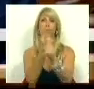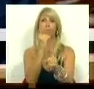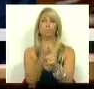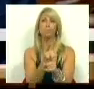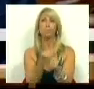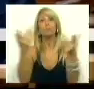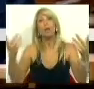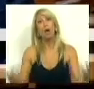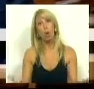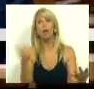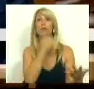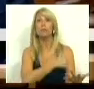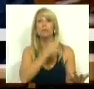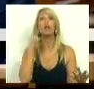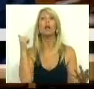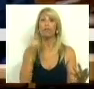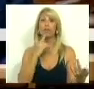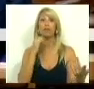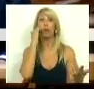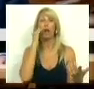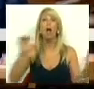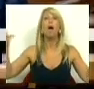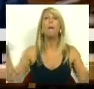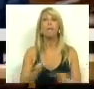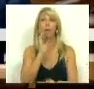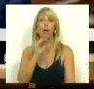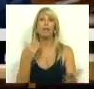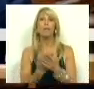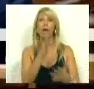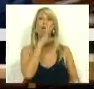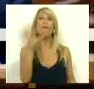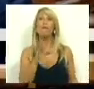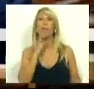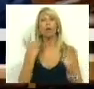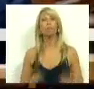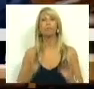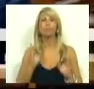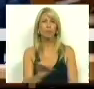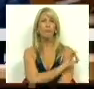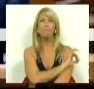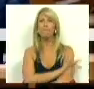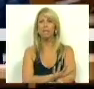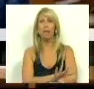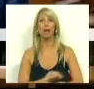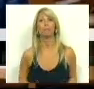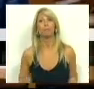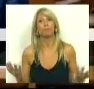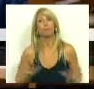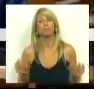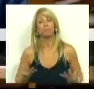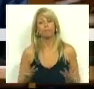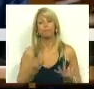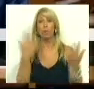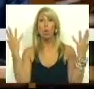agora com sacrifícios ainda mais dolorosos, que vão remeter as famílias para a mais completa miséria. De facto, este